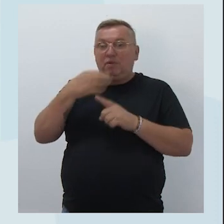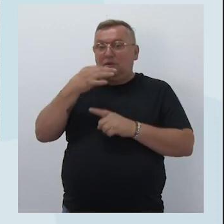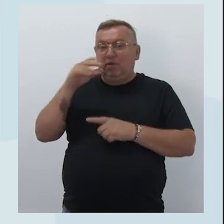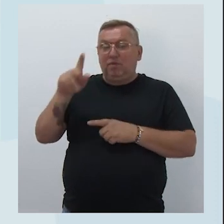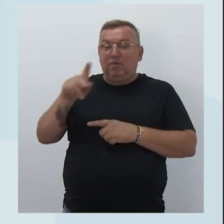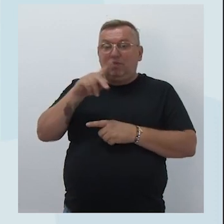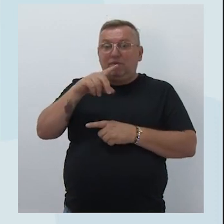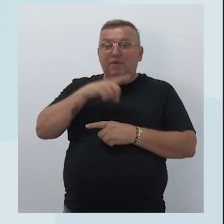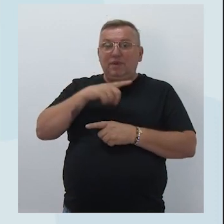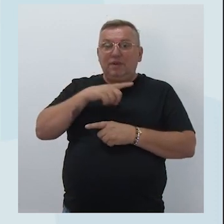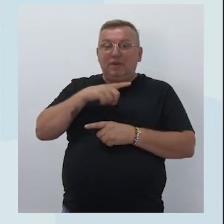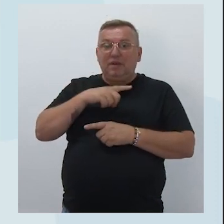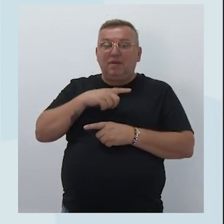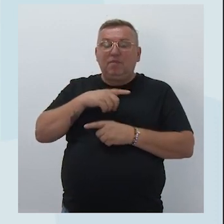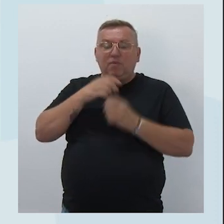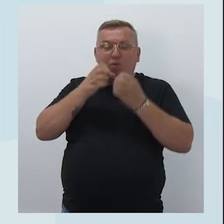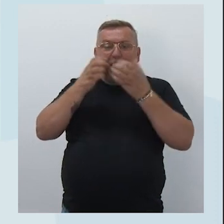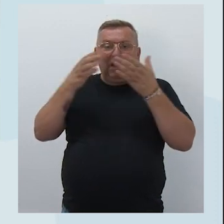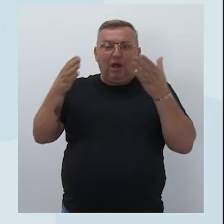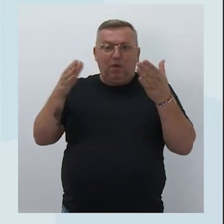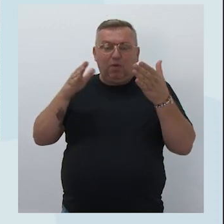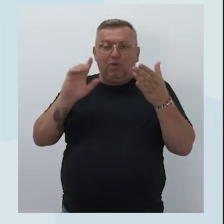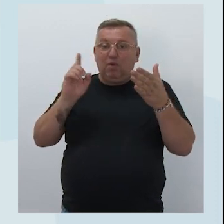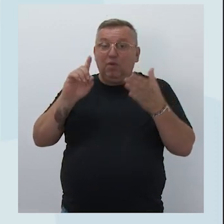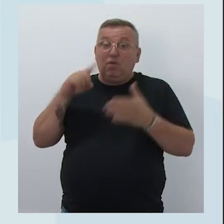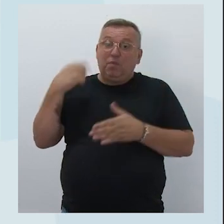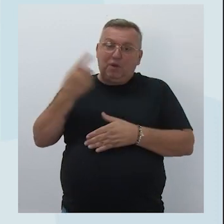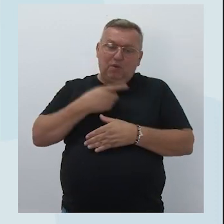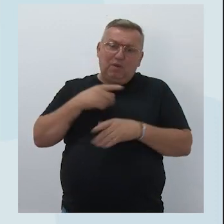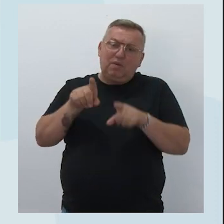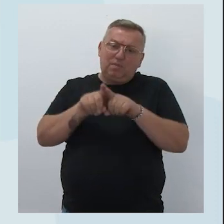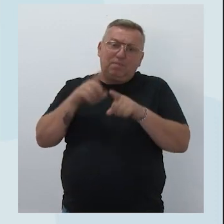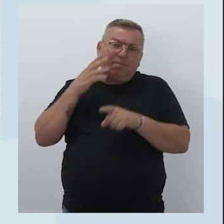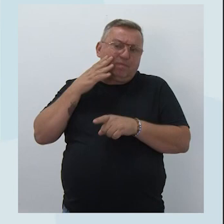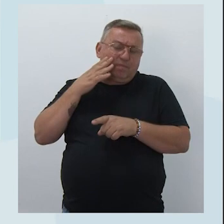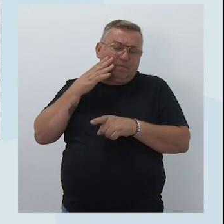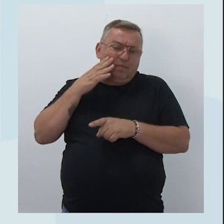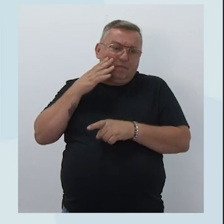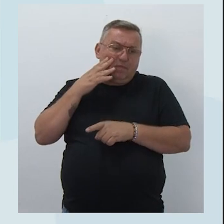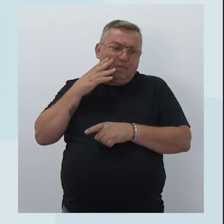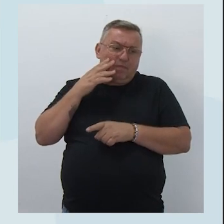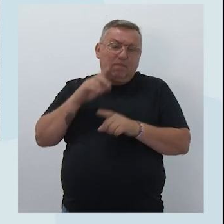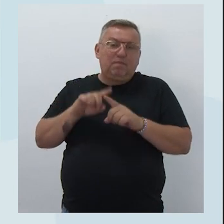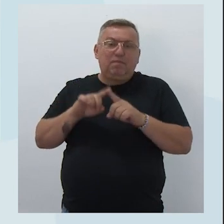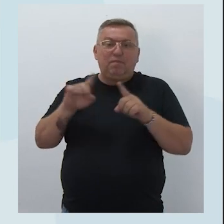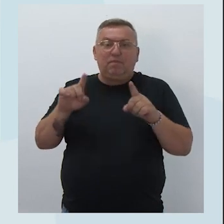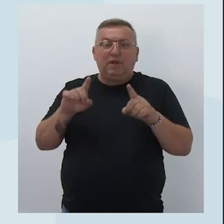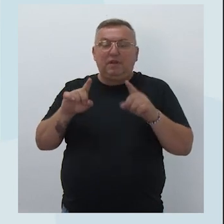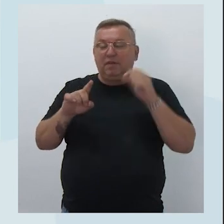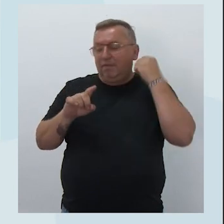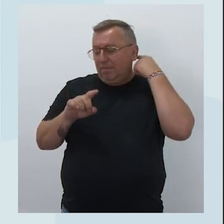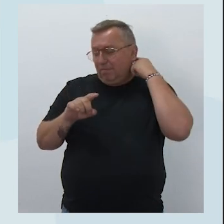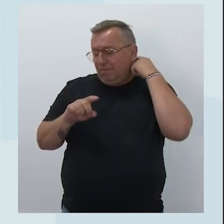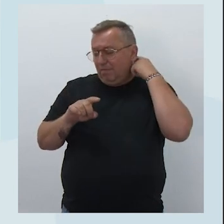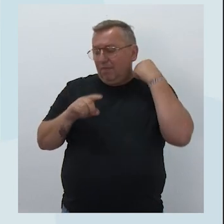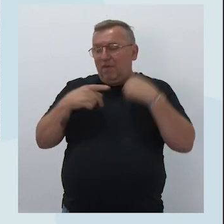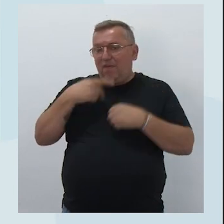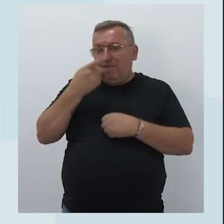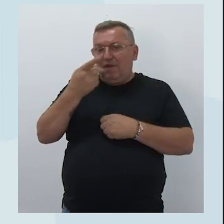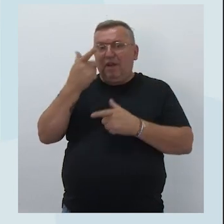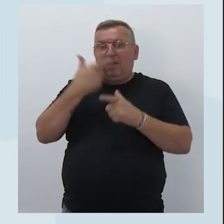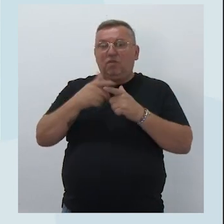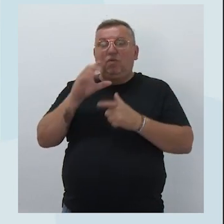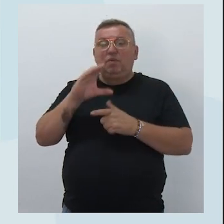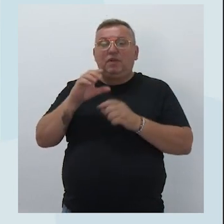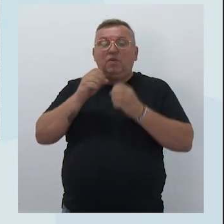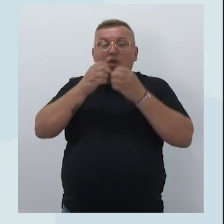ciências humanas têm que ter isso muito claro. Não só para a gente, porque a gente sabe, óbvio, né? Mas falar isso, né? Deixar